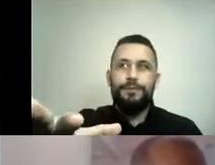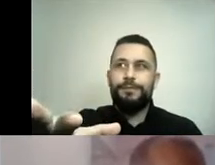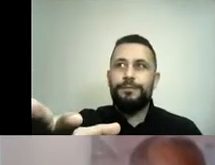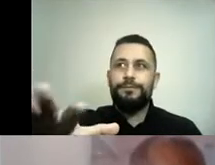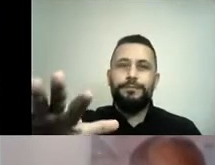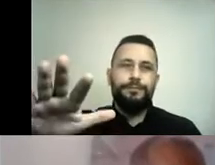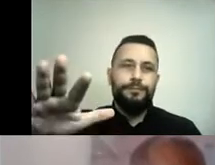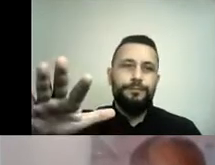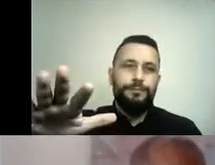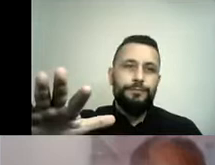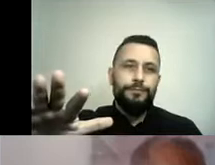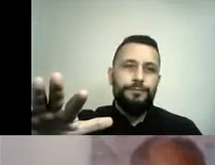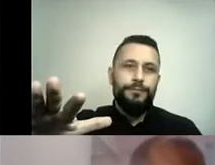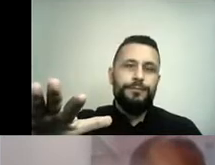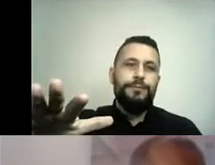Exercer a advocacia.